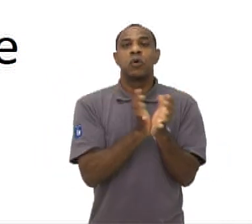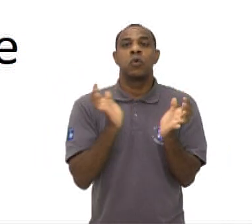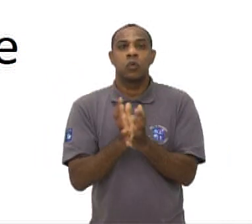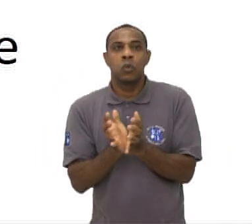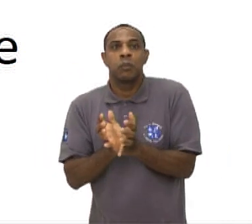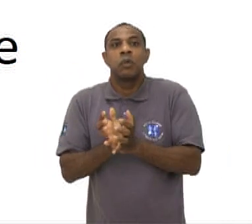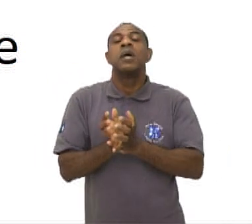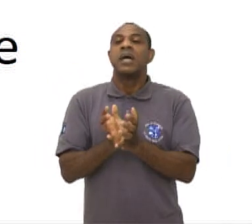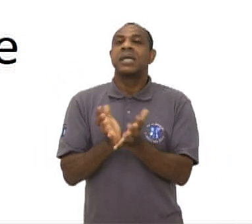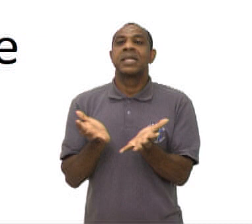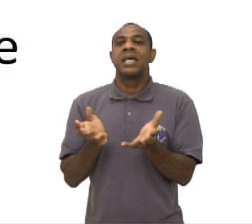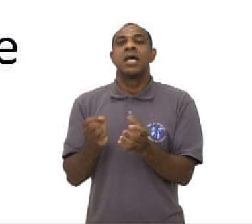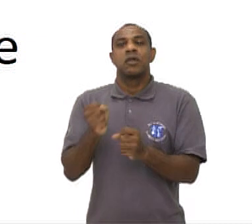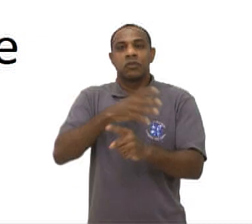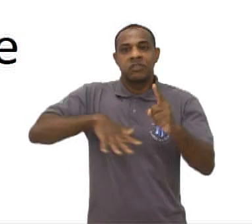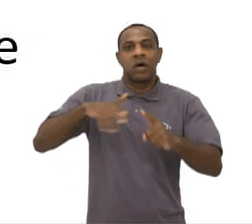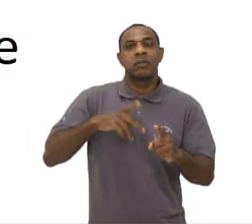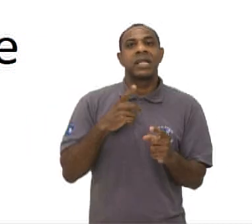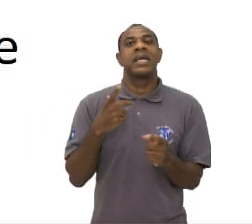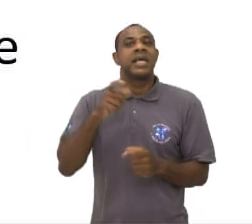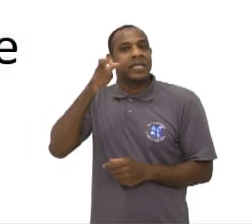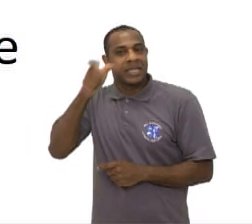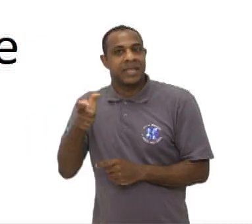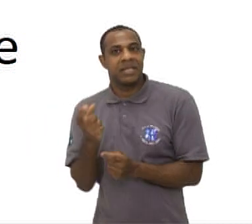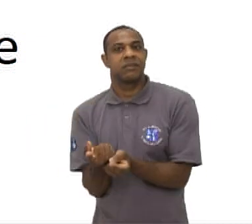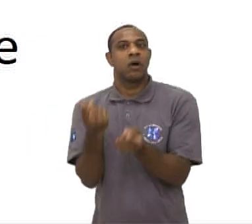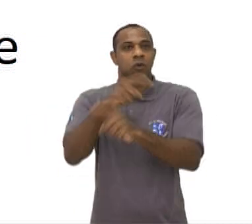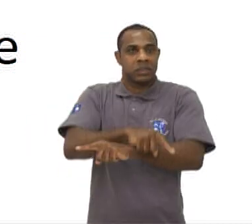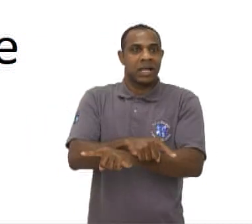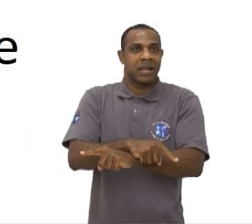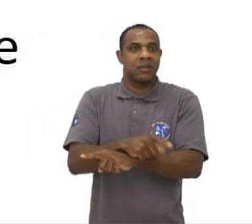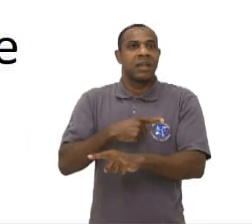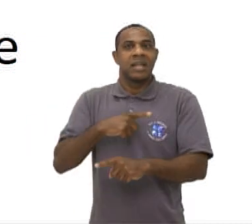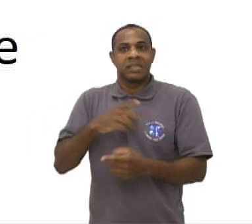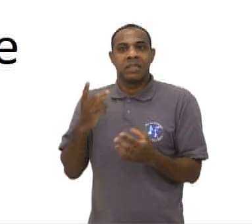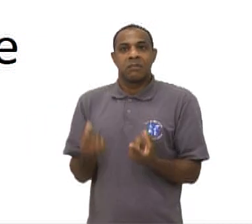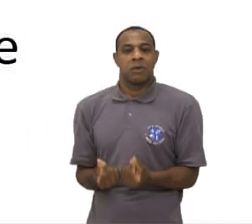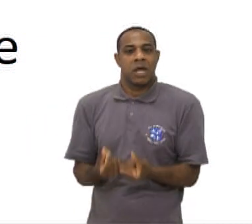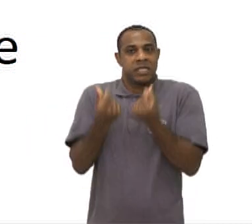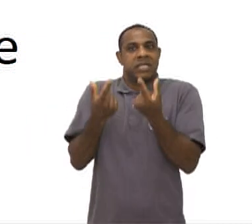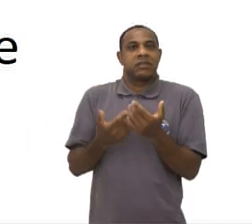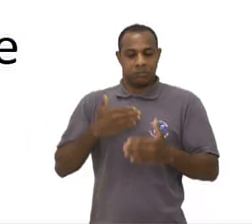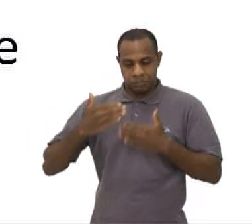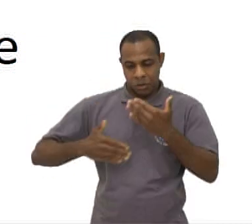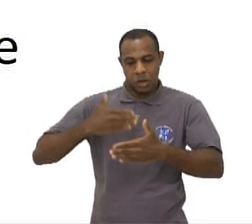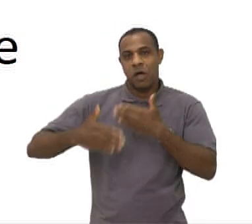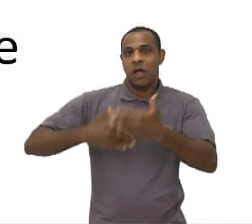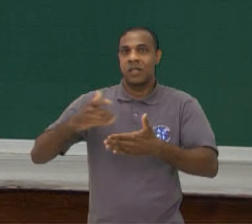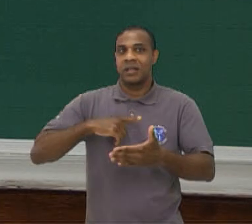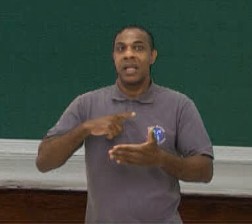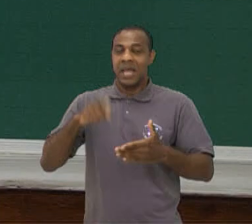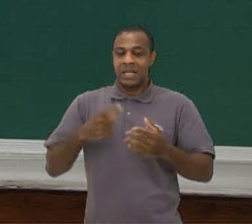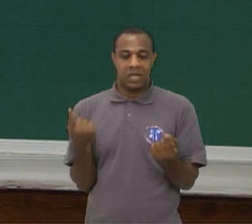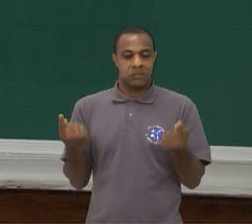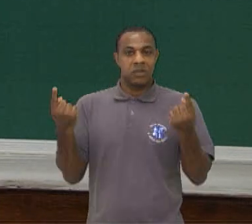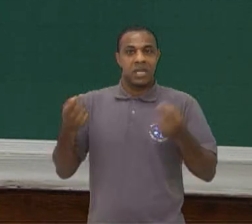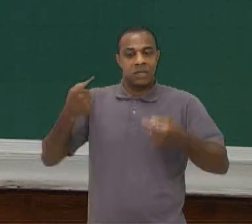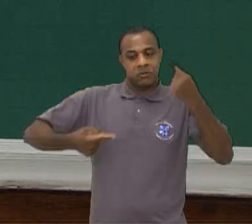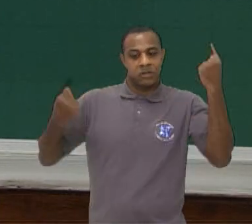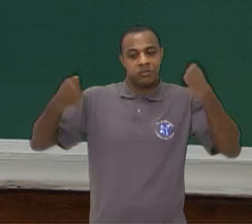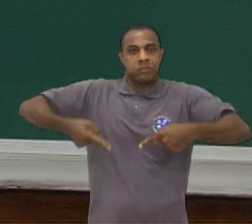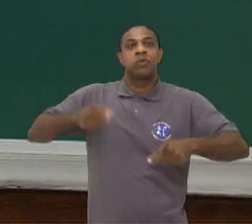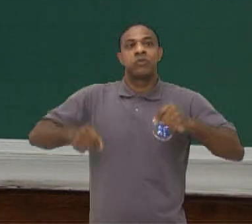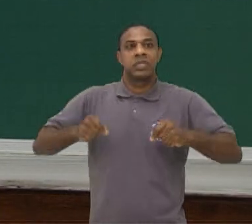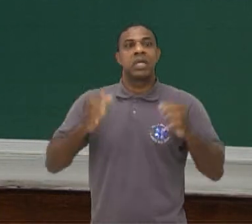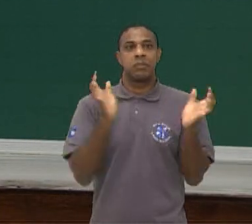têm interesses opostos. Elas disputam a riqueza acumulada no processo produtivo. Essa disputa é chamada classes